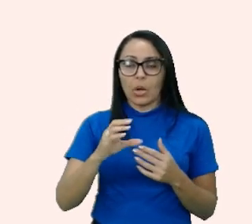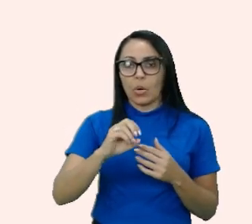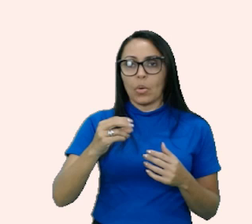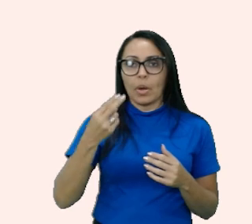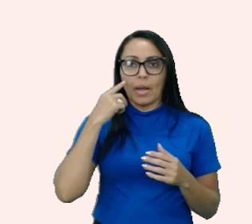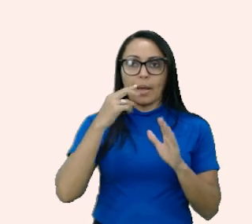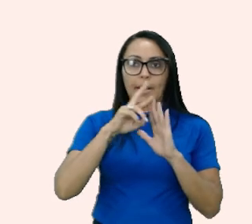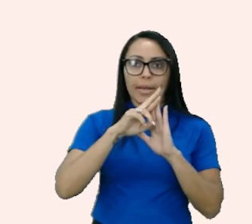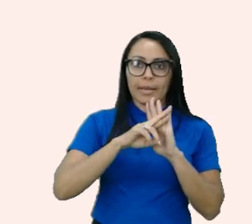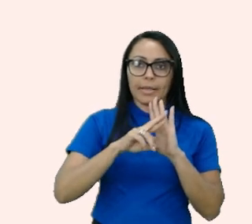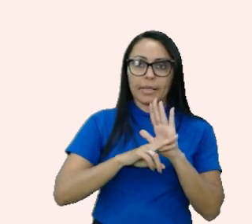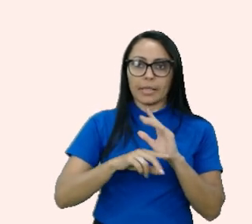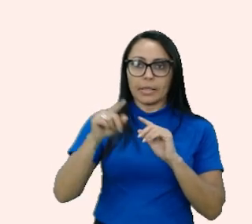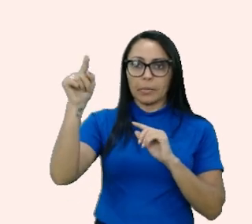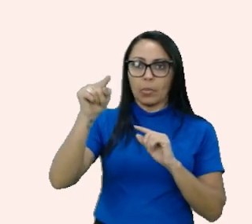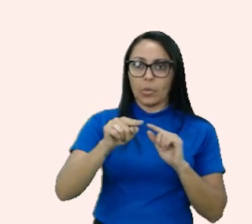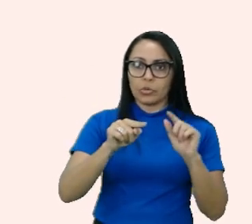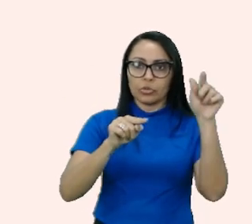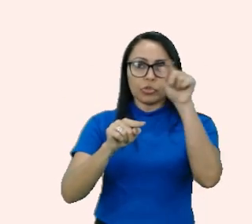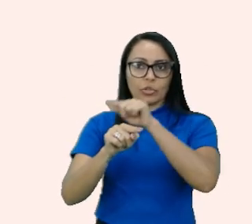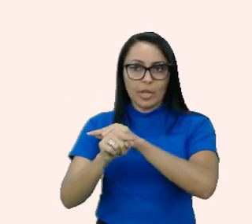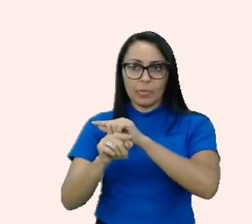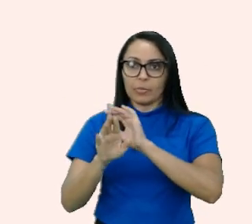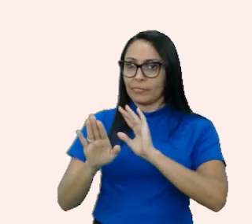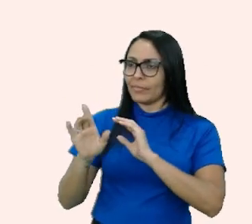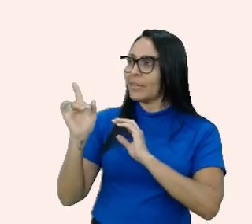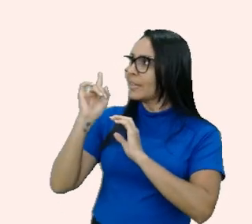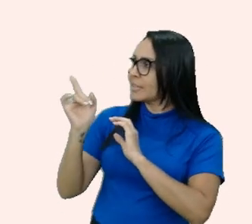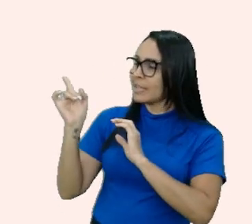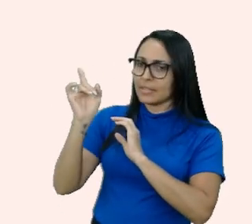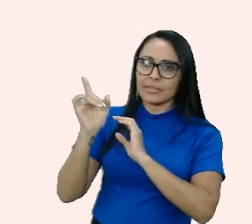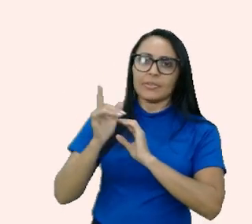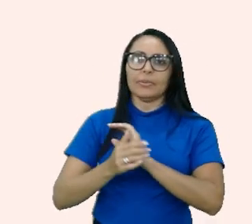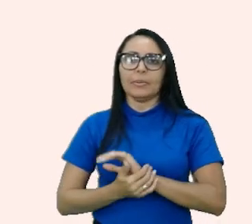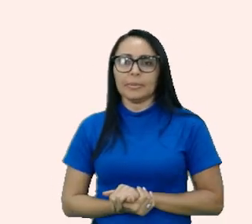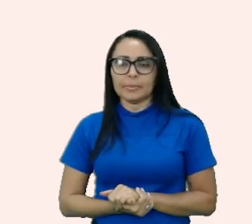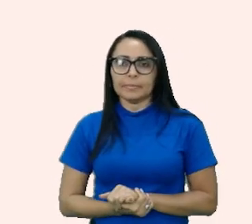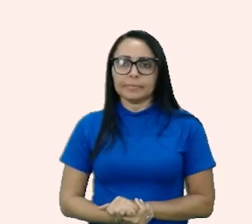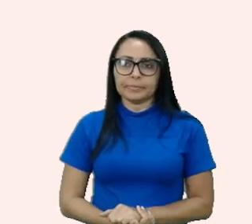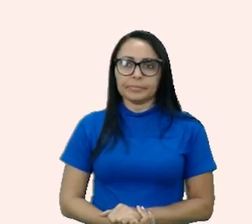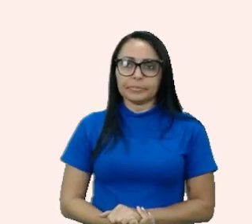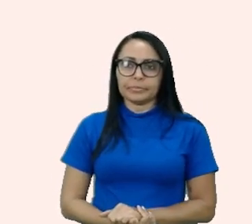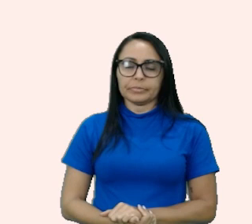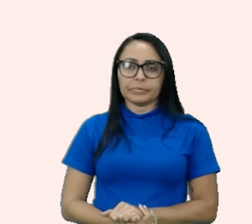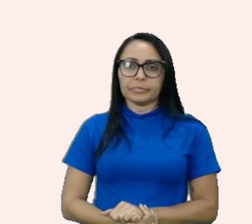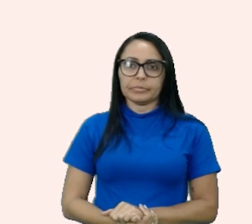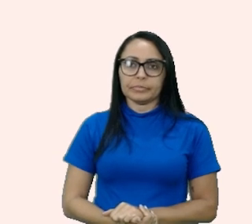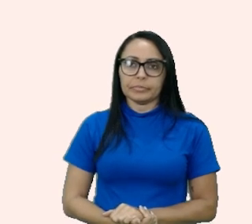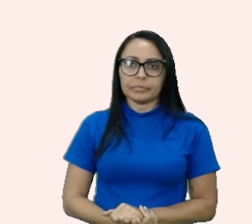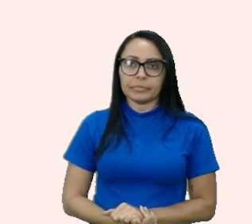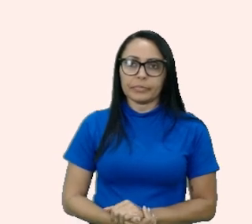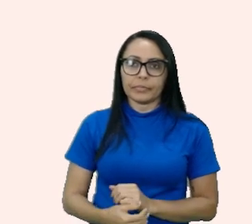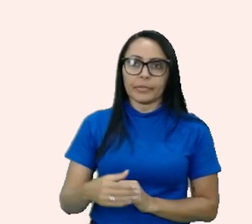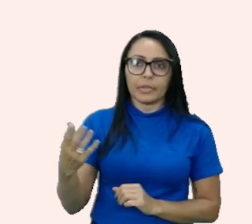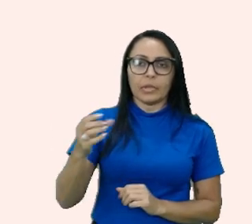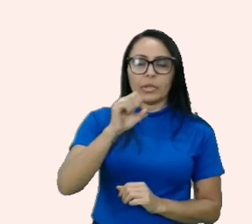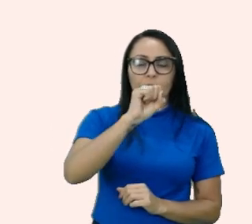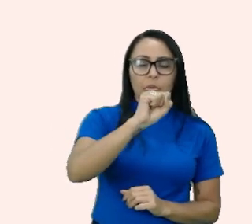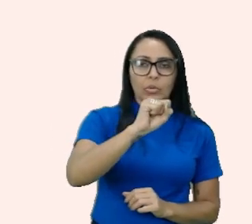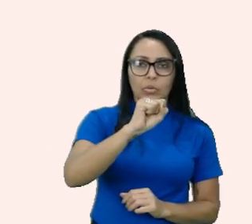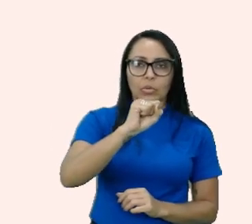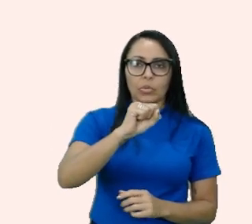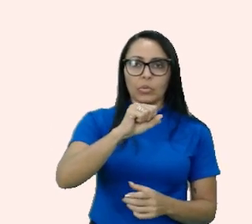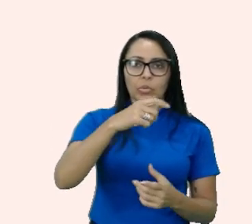de proporção, meio pelos extremos, que a gente chama famosamente assim, ó. Então fica assim, 8 vezes x